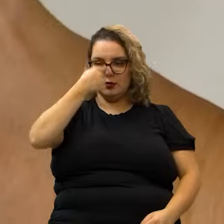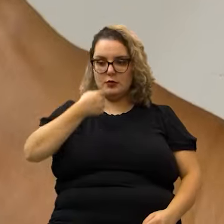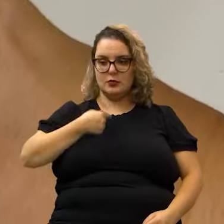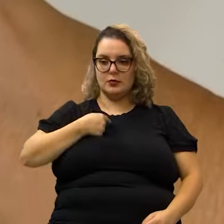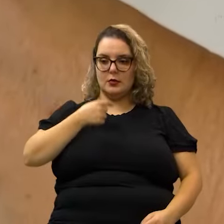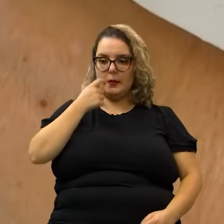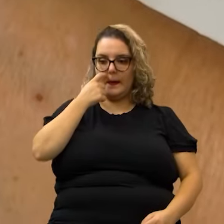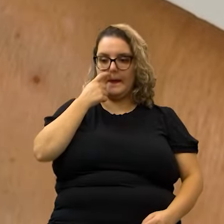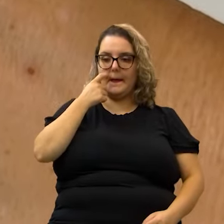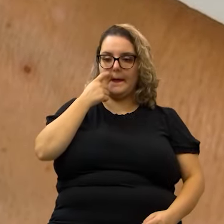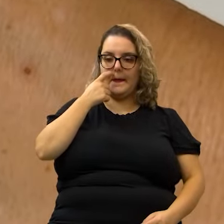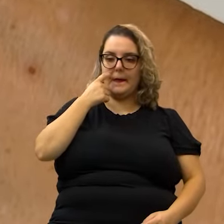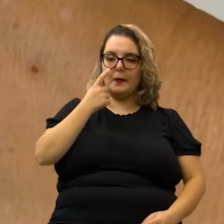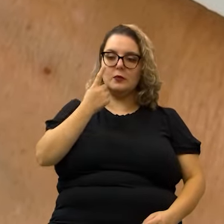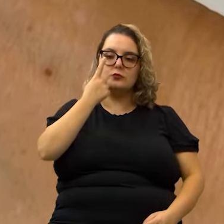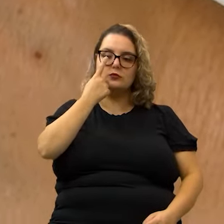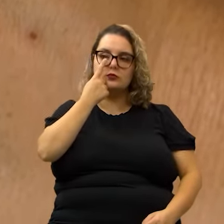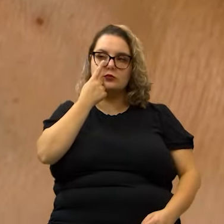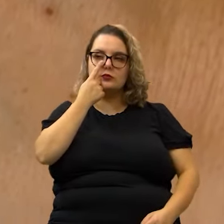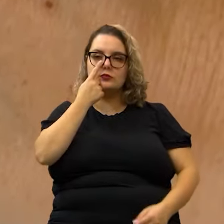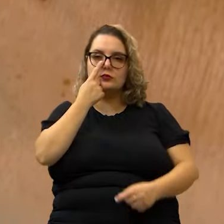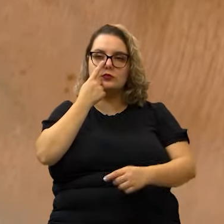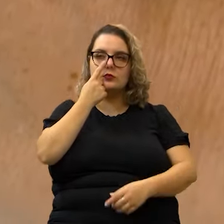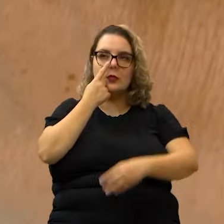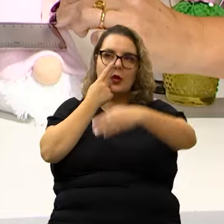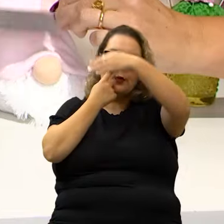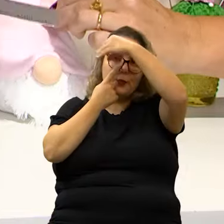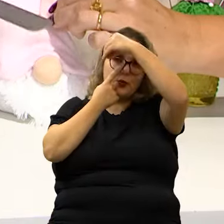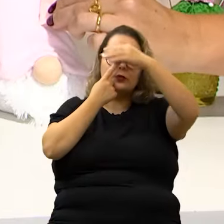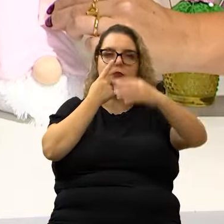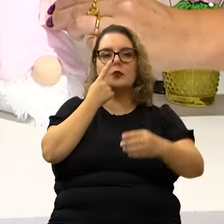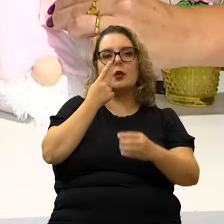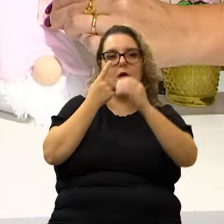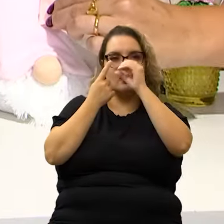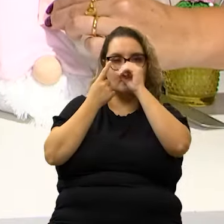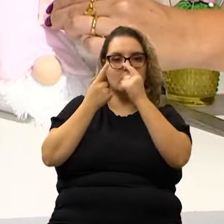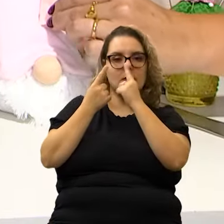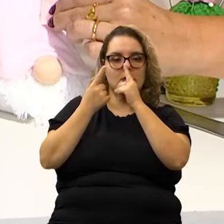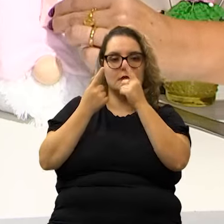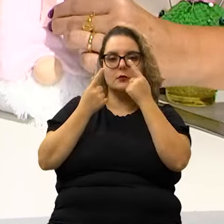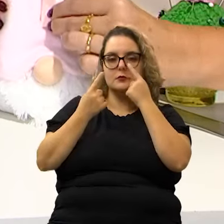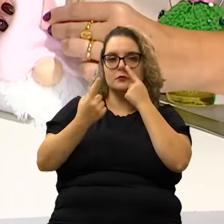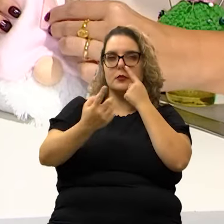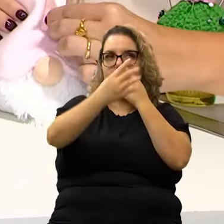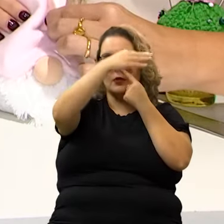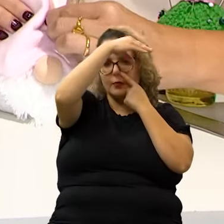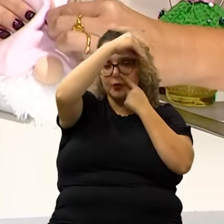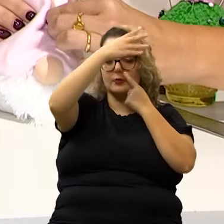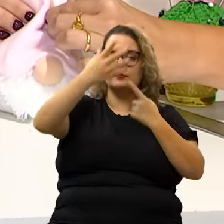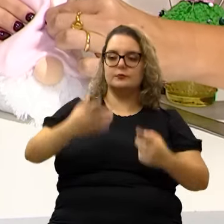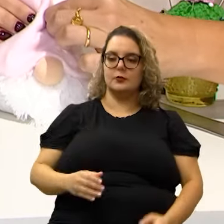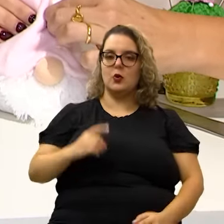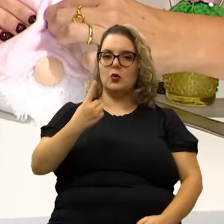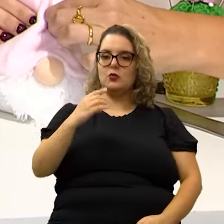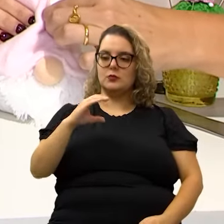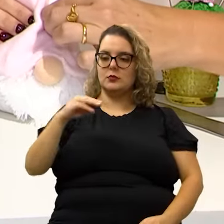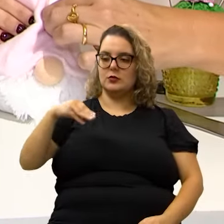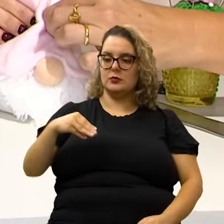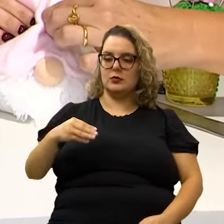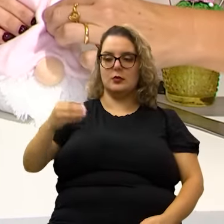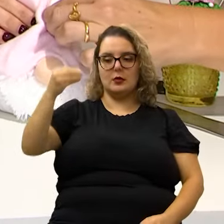vou colocar 1 centímetro para cada lado. Então, aqui, pensando 1 centímetro para cada lado, eu vou fazer a fixação. Vou segurar um